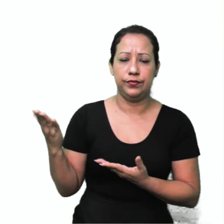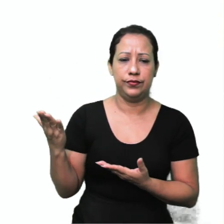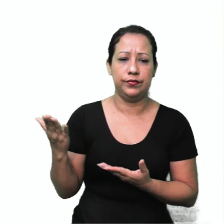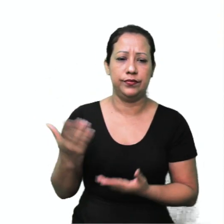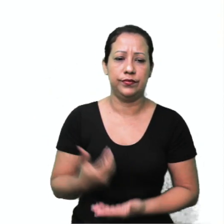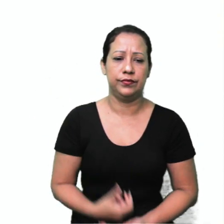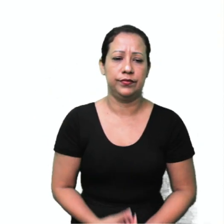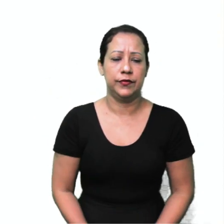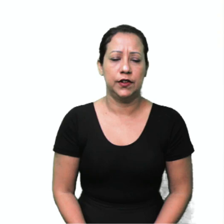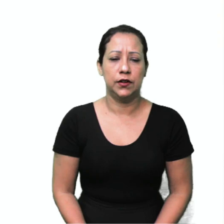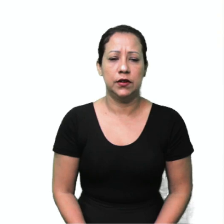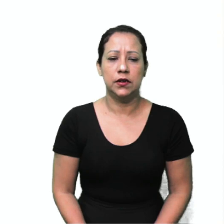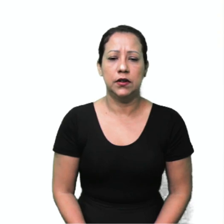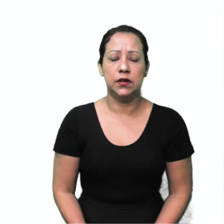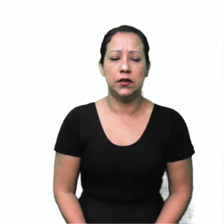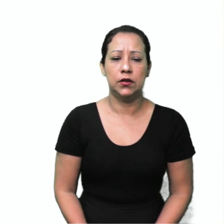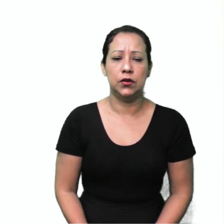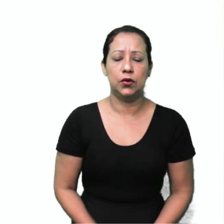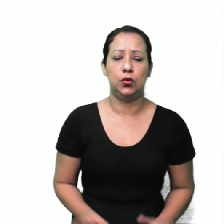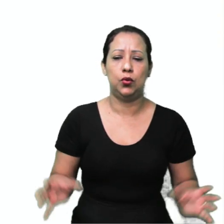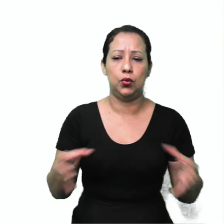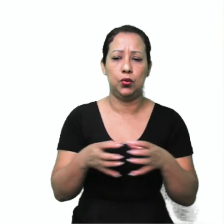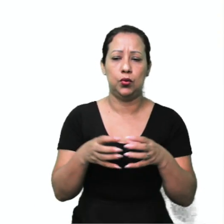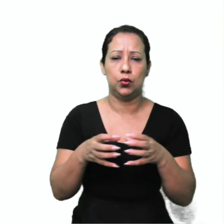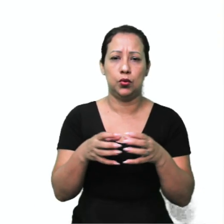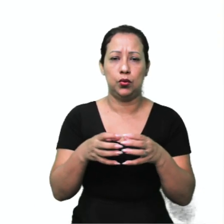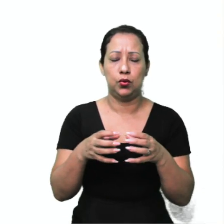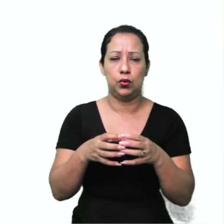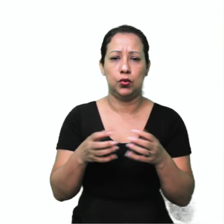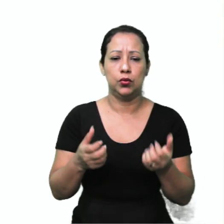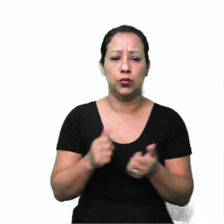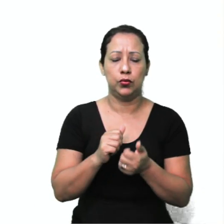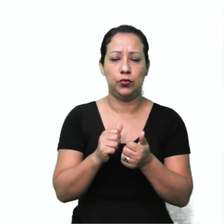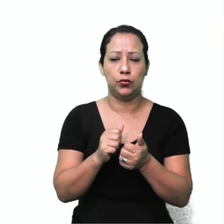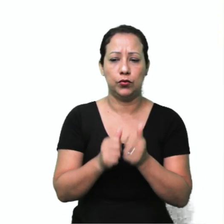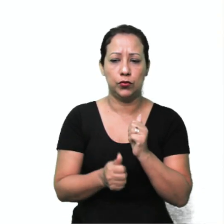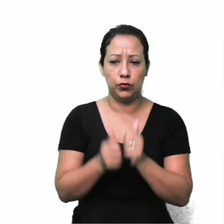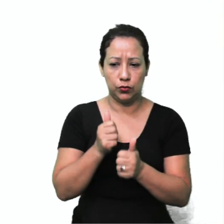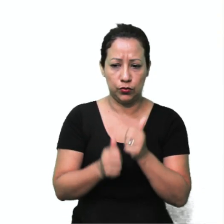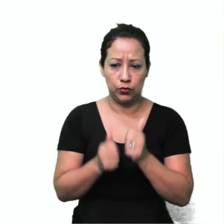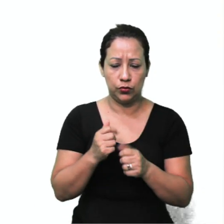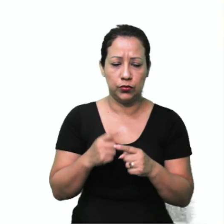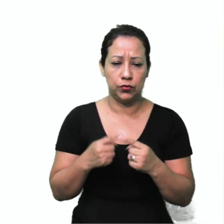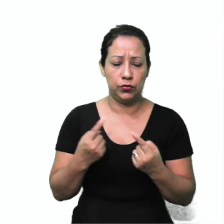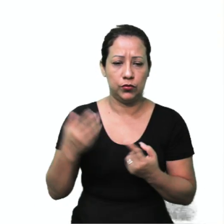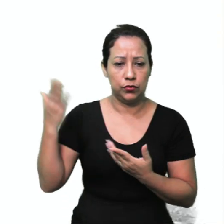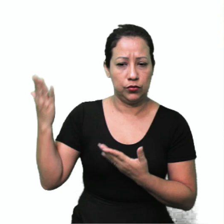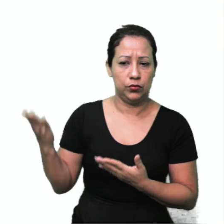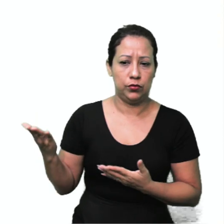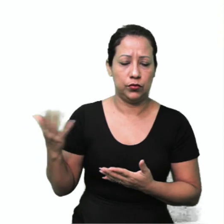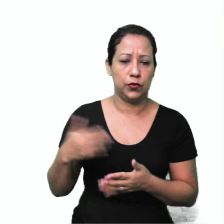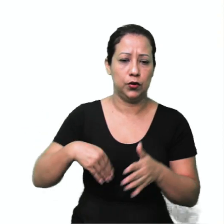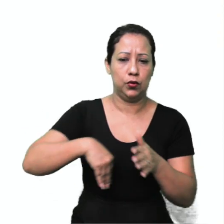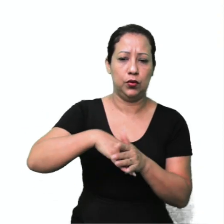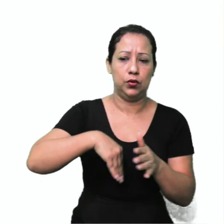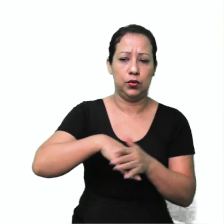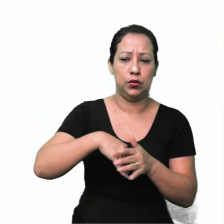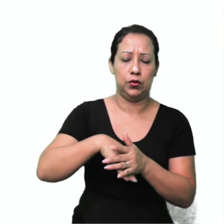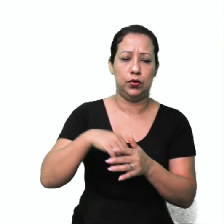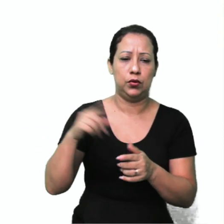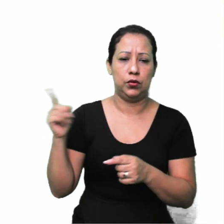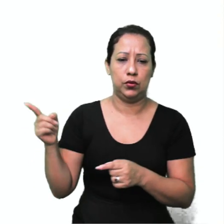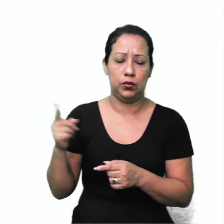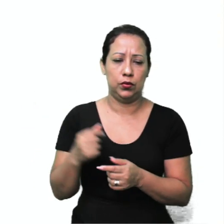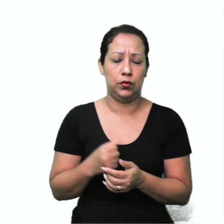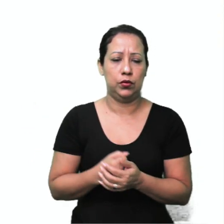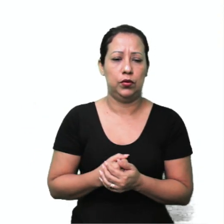França, que a maior parte dos jogadores são de fora. Ó. Cerca de um terço dos imigrantes na França é